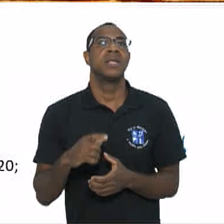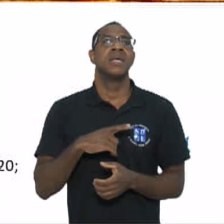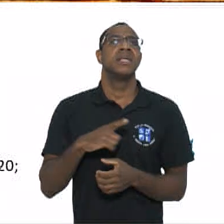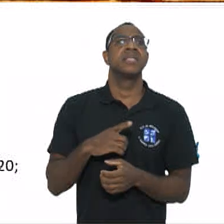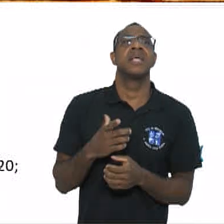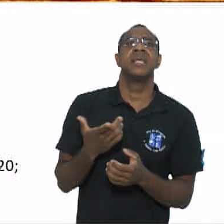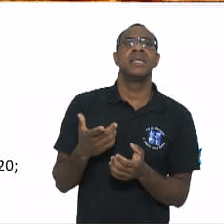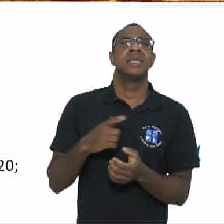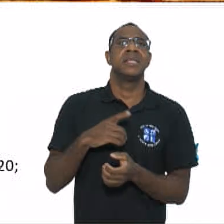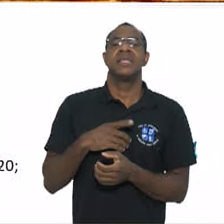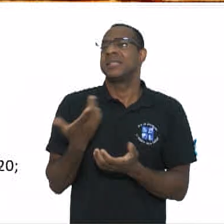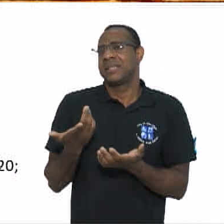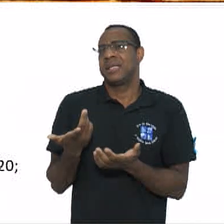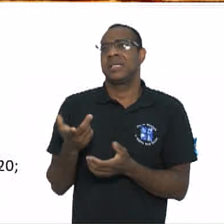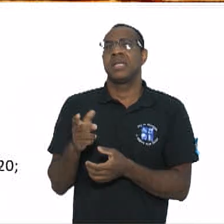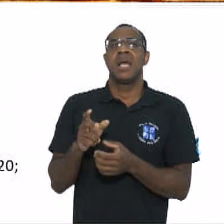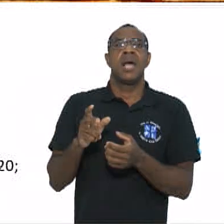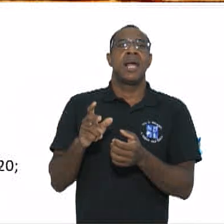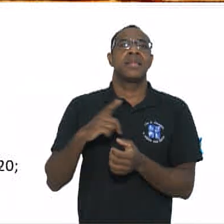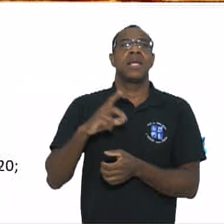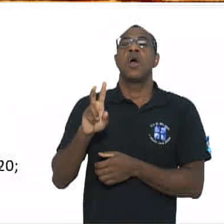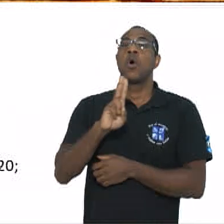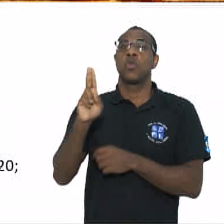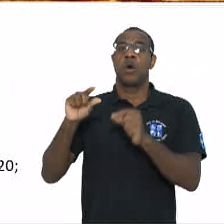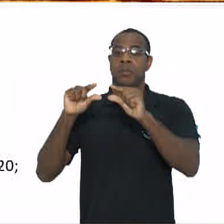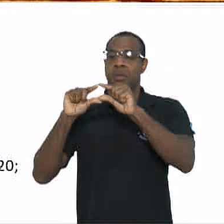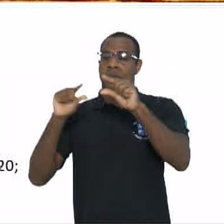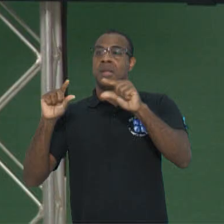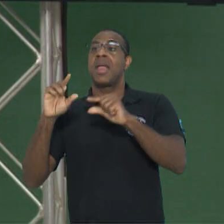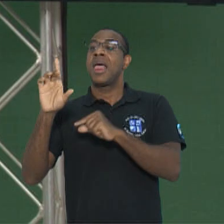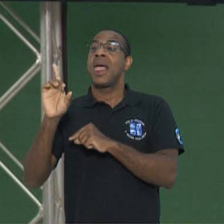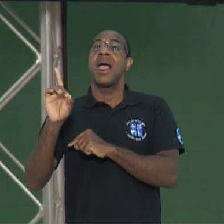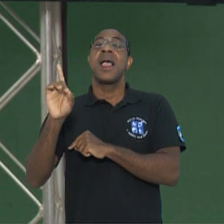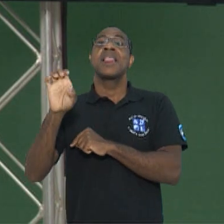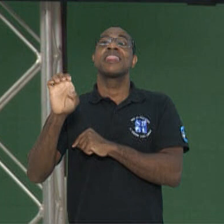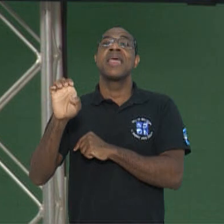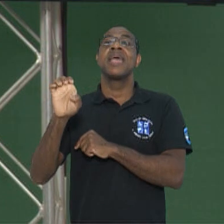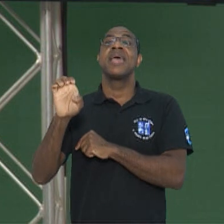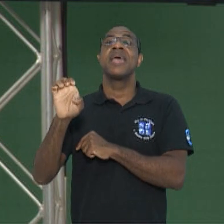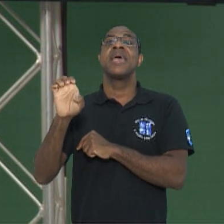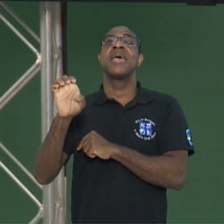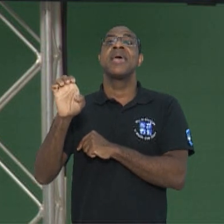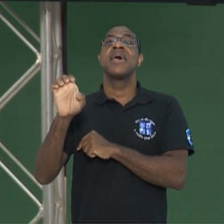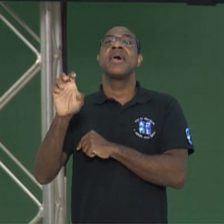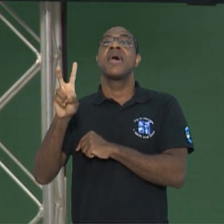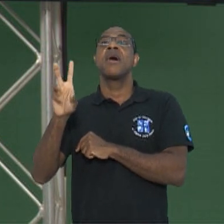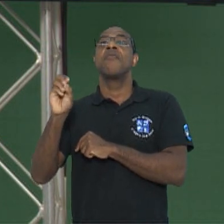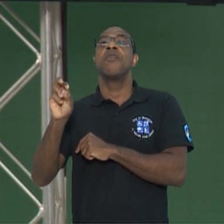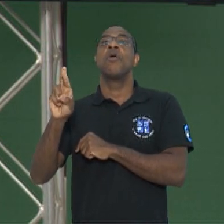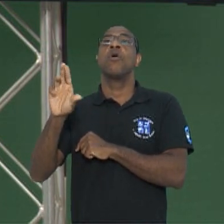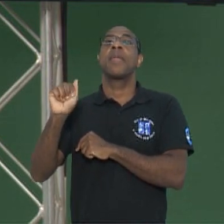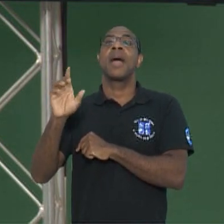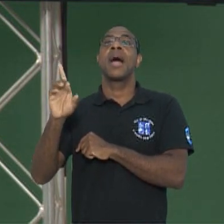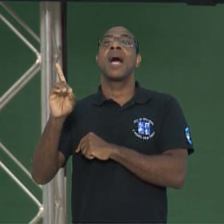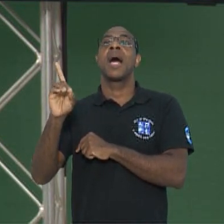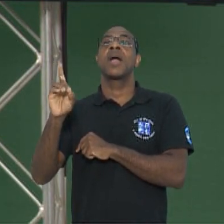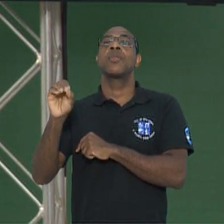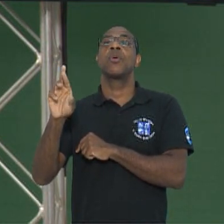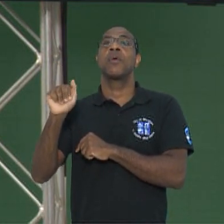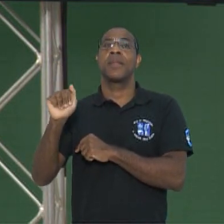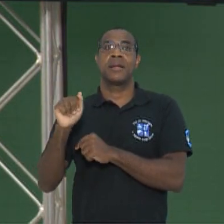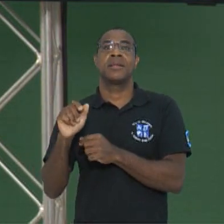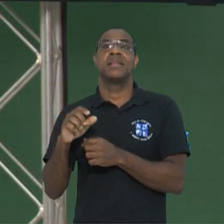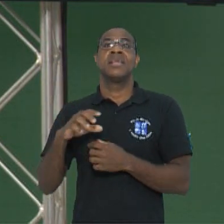várias formas de tradução. Ela era chamada devoradora de almas. Agora sim, é com